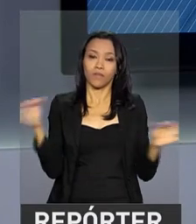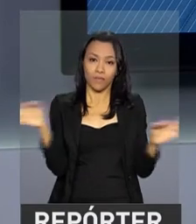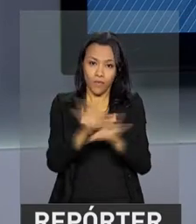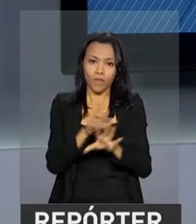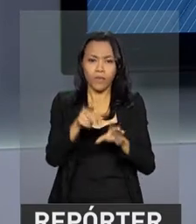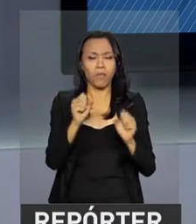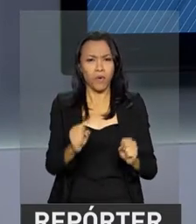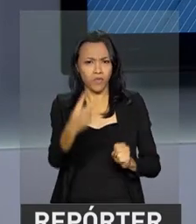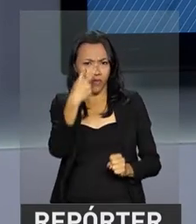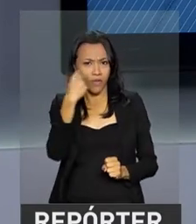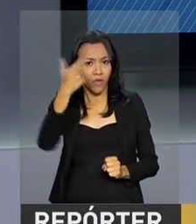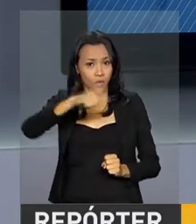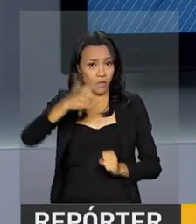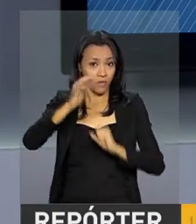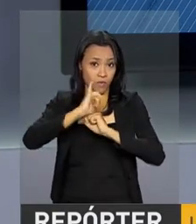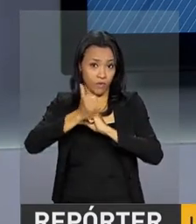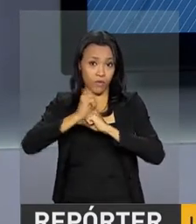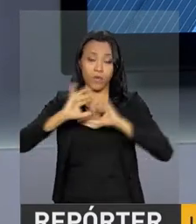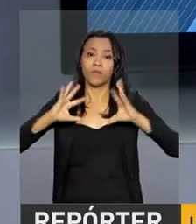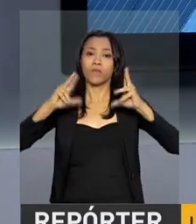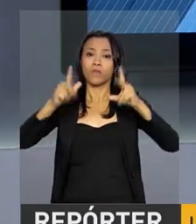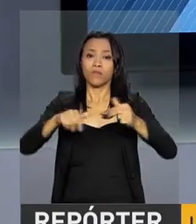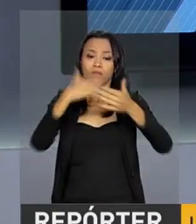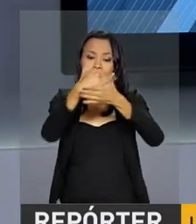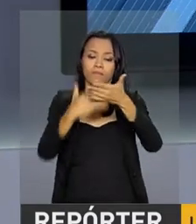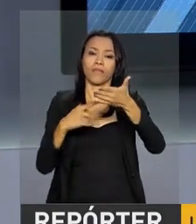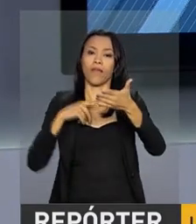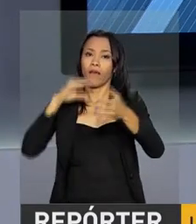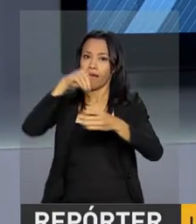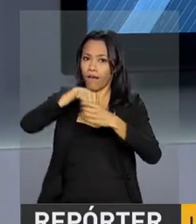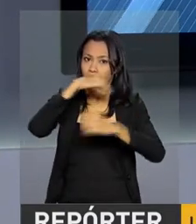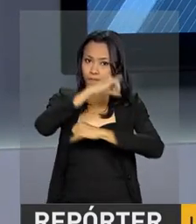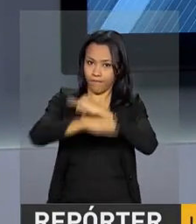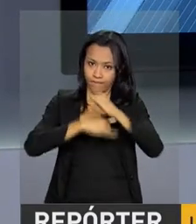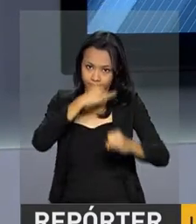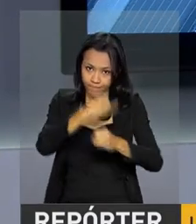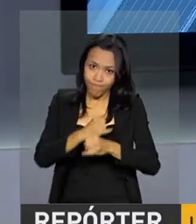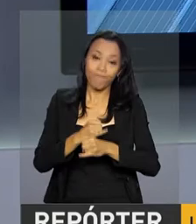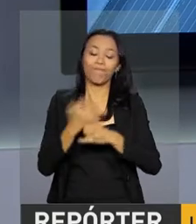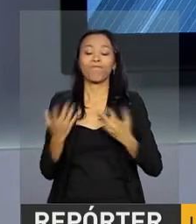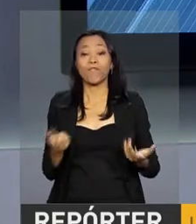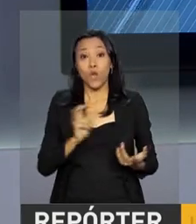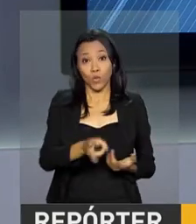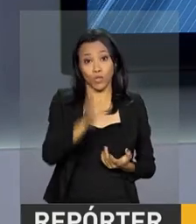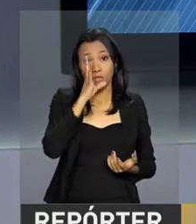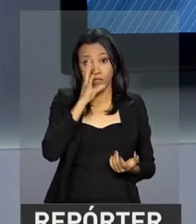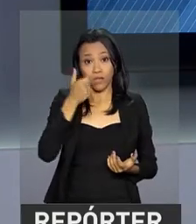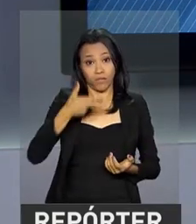as reportagens no YouTube. E toda a nossa programação também está na página da NBR na internet.